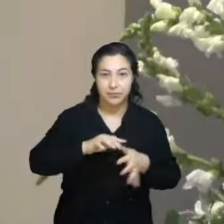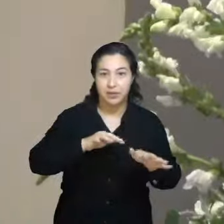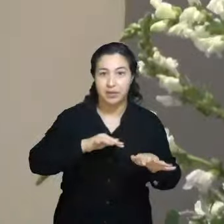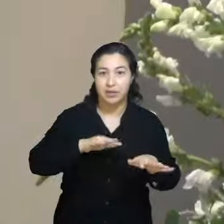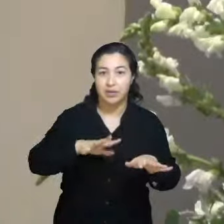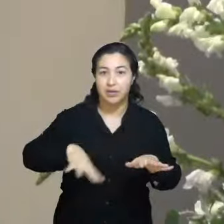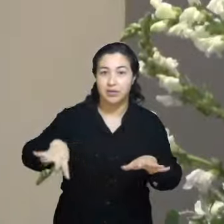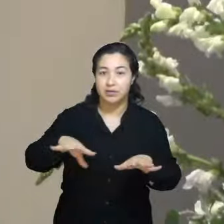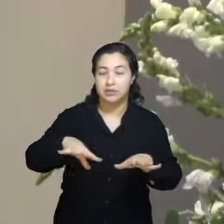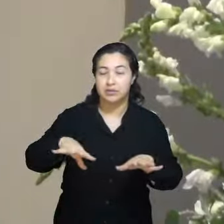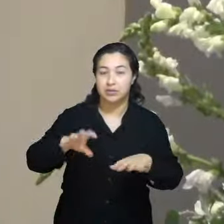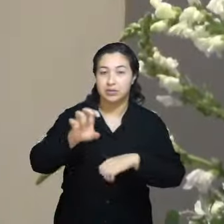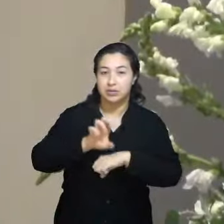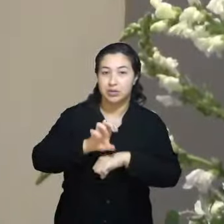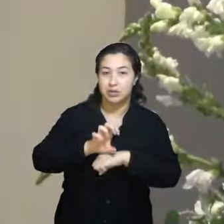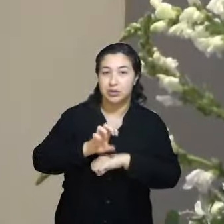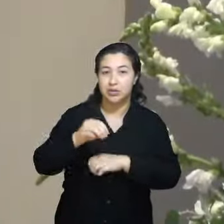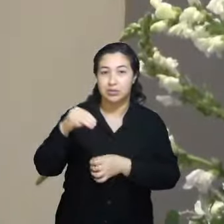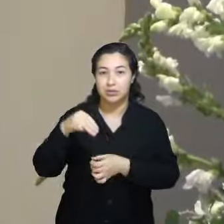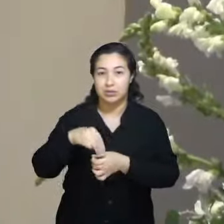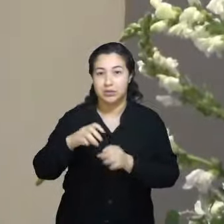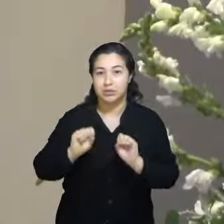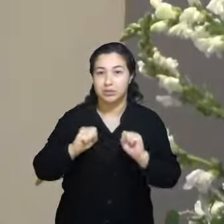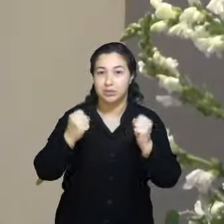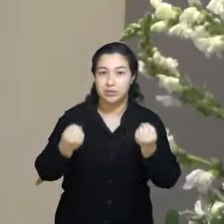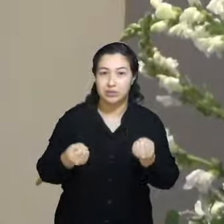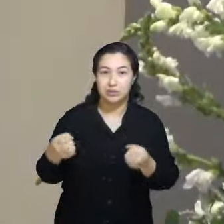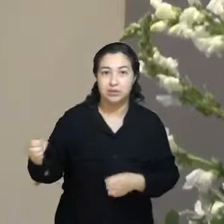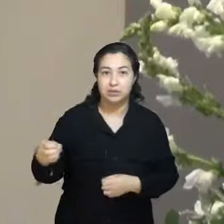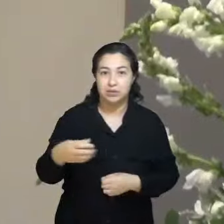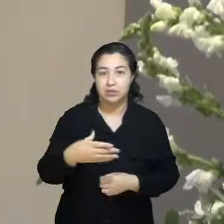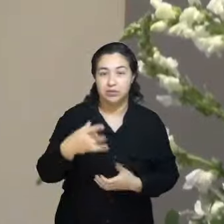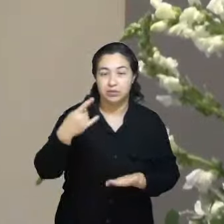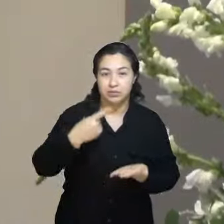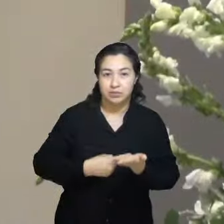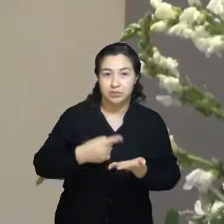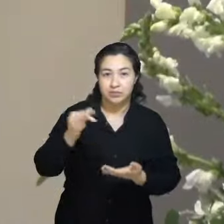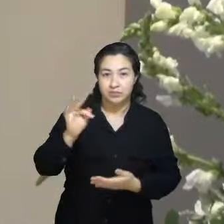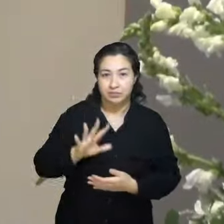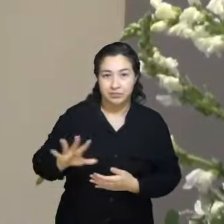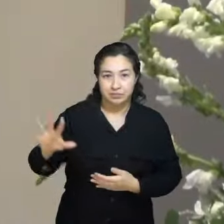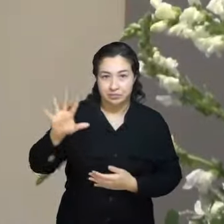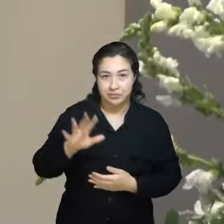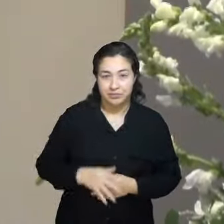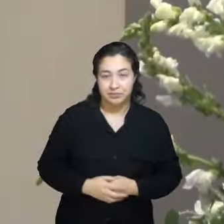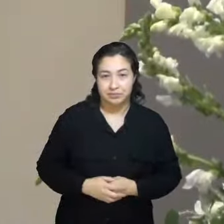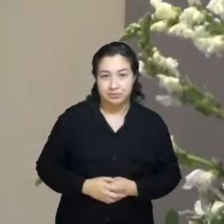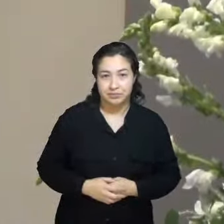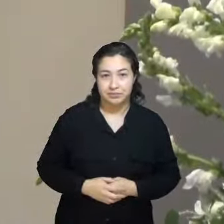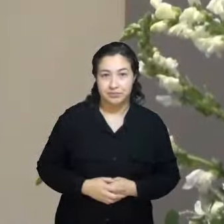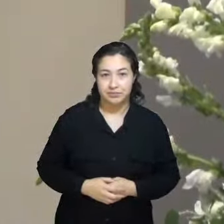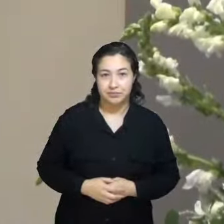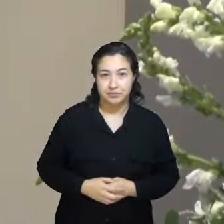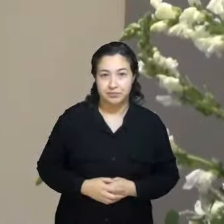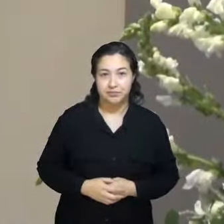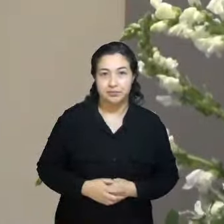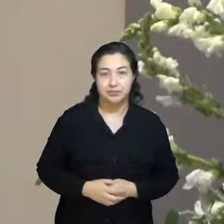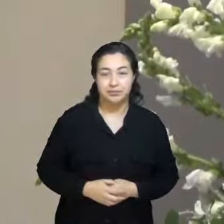e municípios em defesa de um novo e verdadeiro pacto federativo que consagre a correta divisão